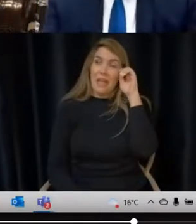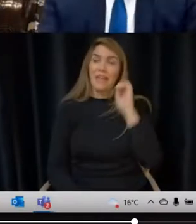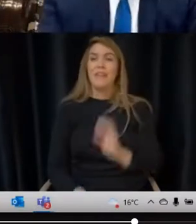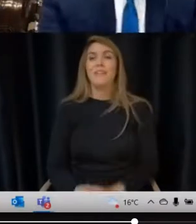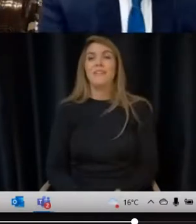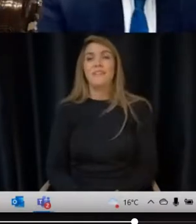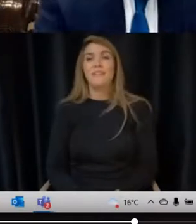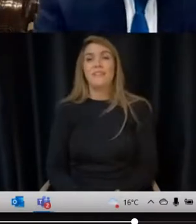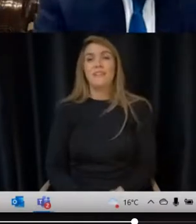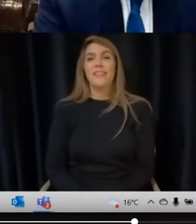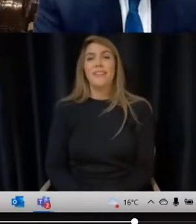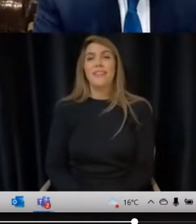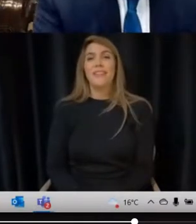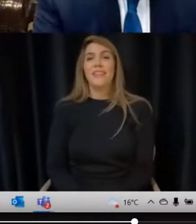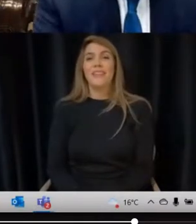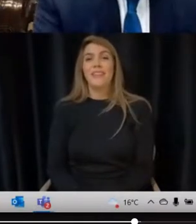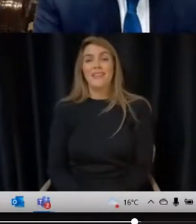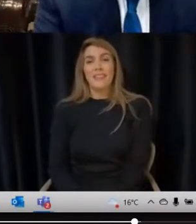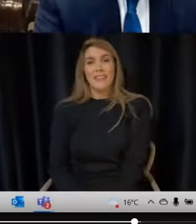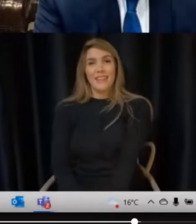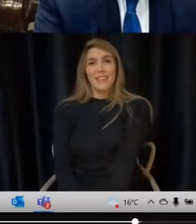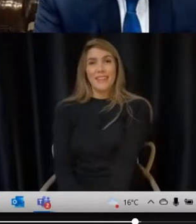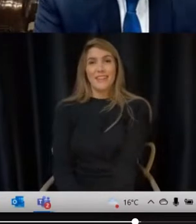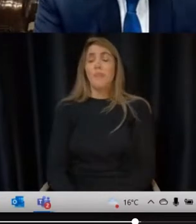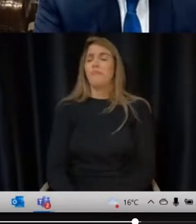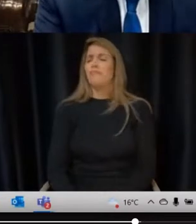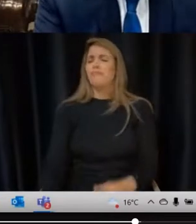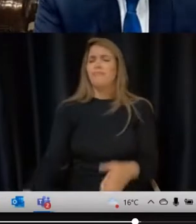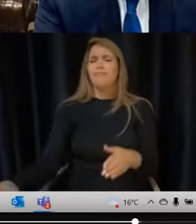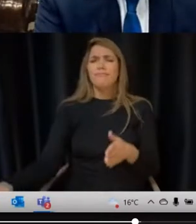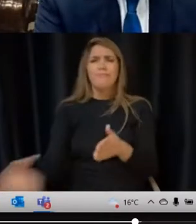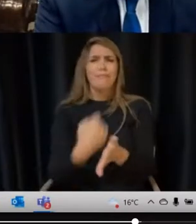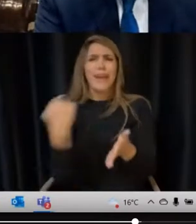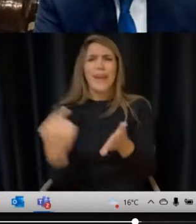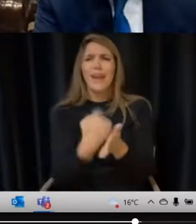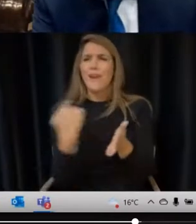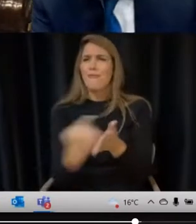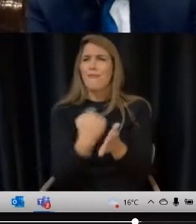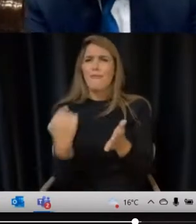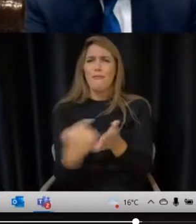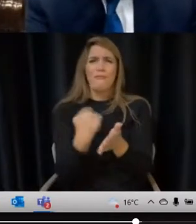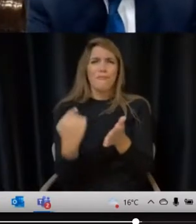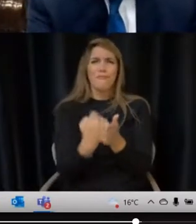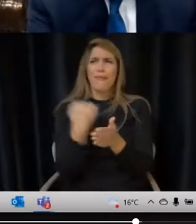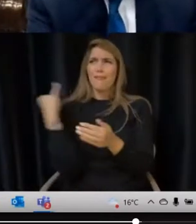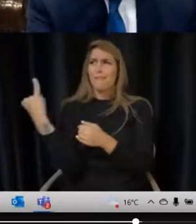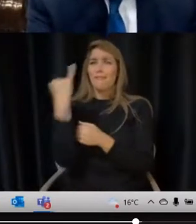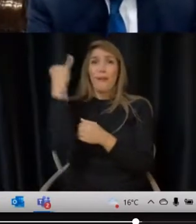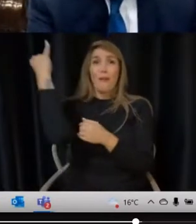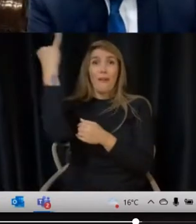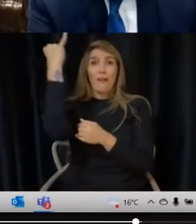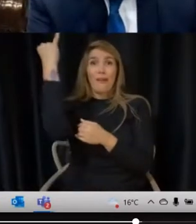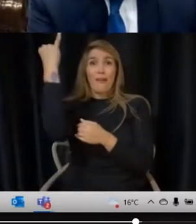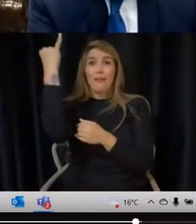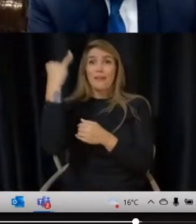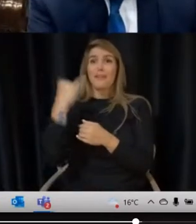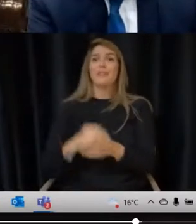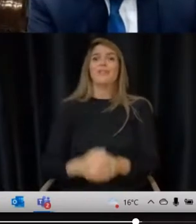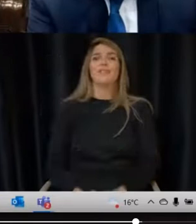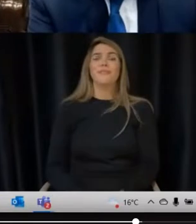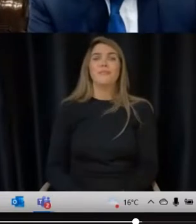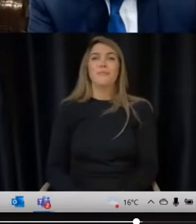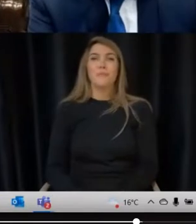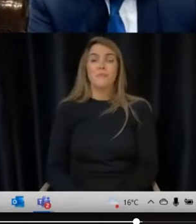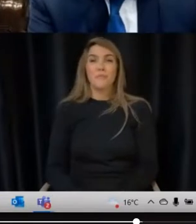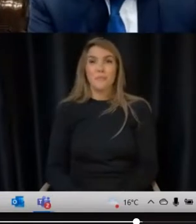Você tá, então tá bom. Veio um monte de pergunta aqui, algumas muito interessantes. A gente tem um tempinho, você pode responder alguma coisinha aqui que